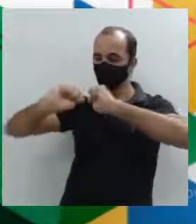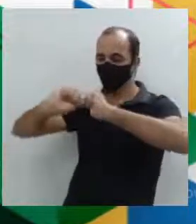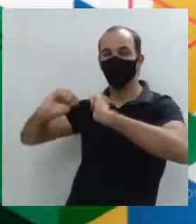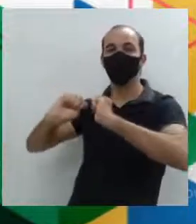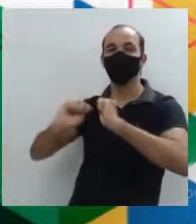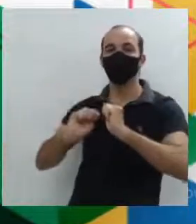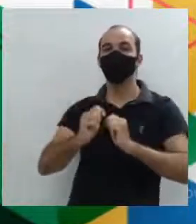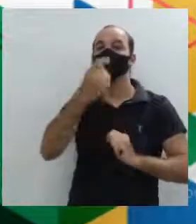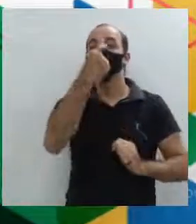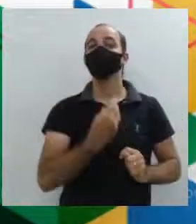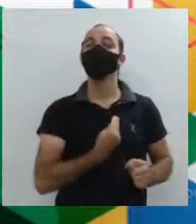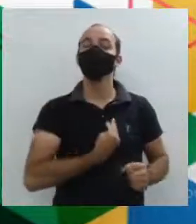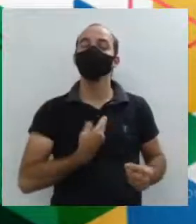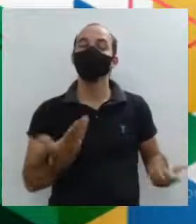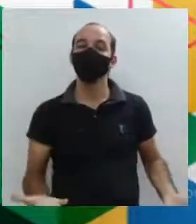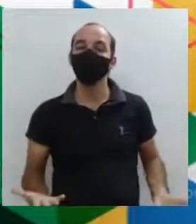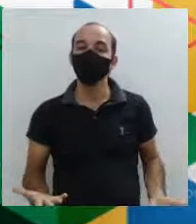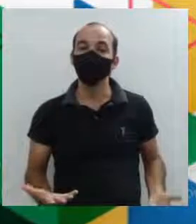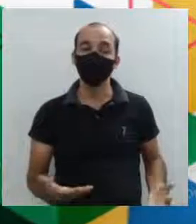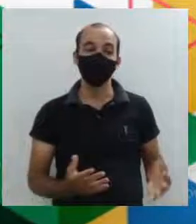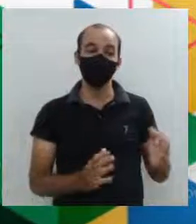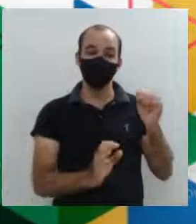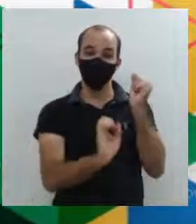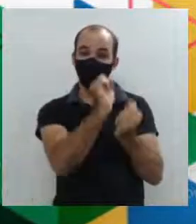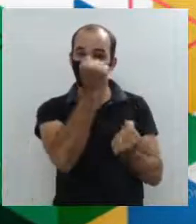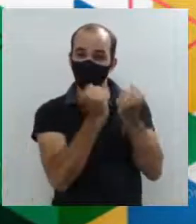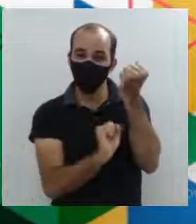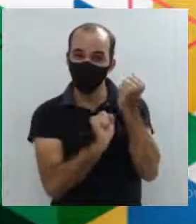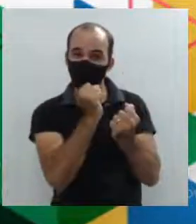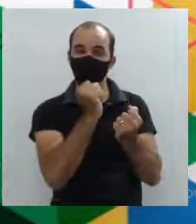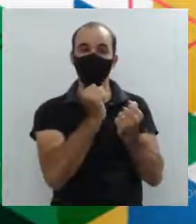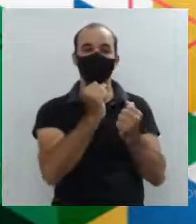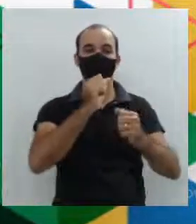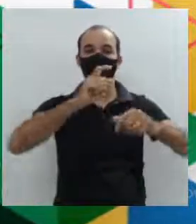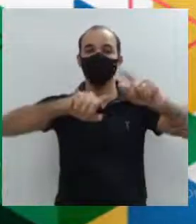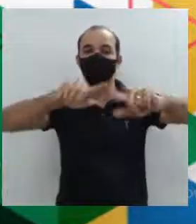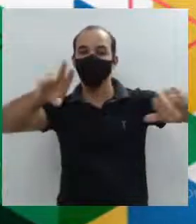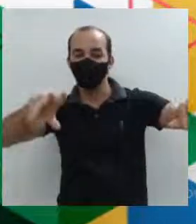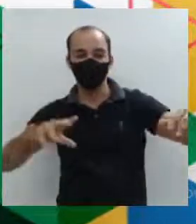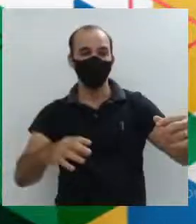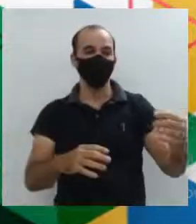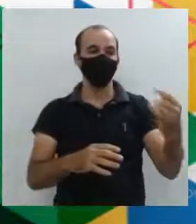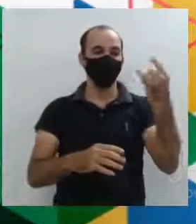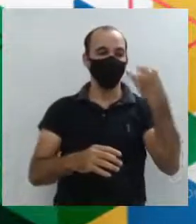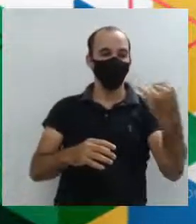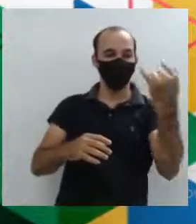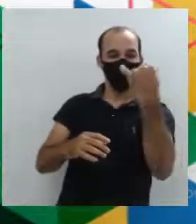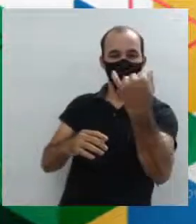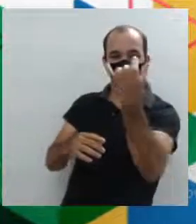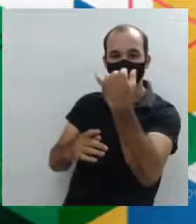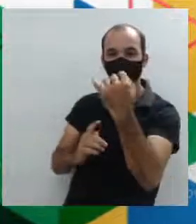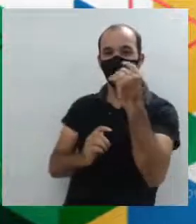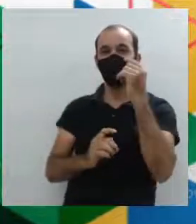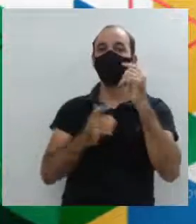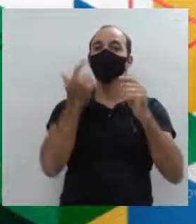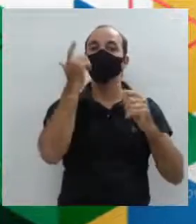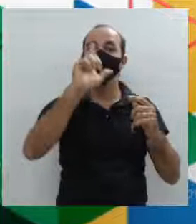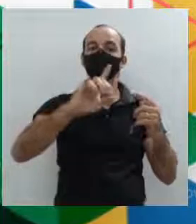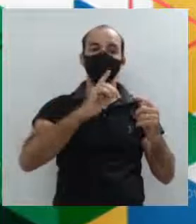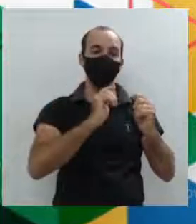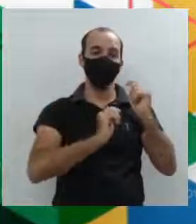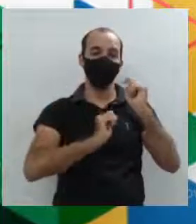fazer com que você seja muito mais dominado do que dominante, ok?